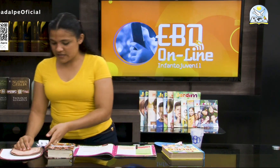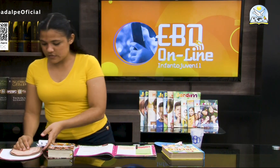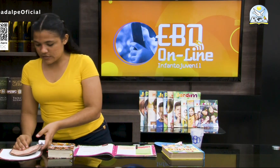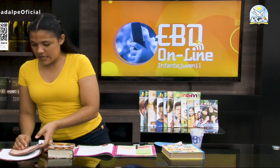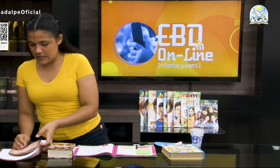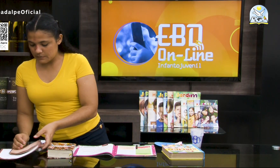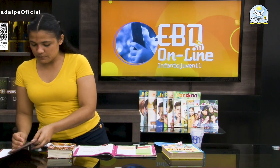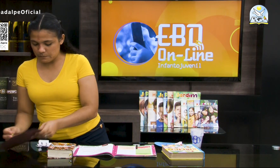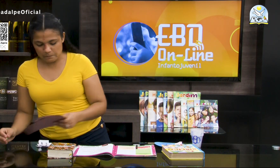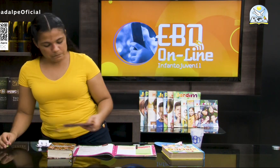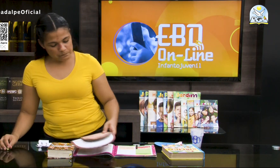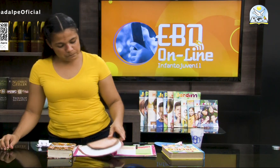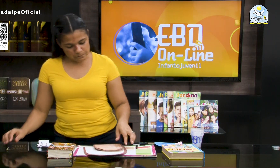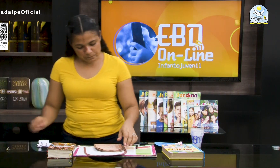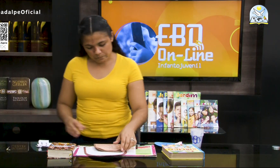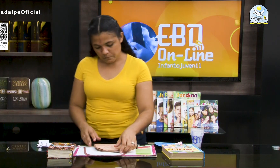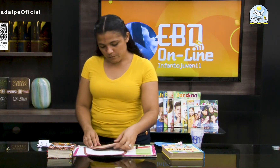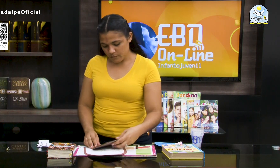eu confeccionei